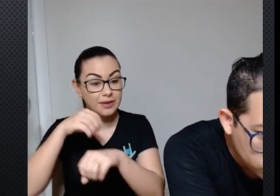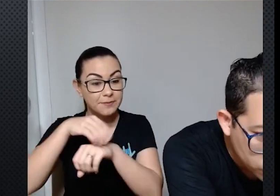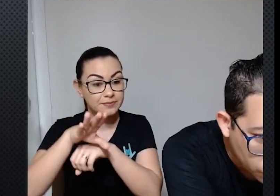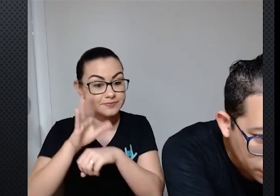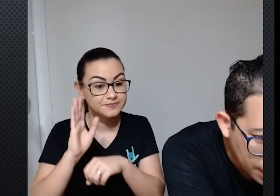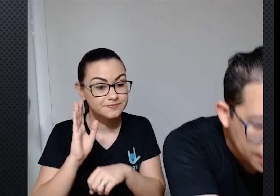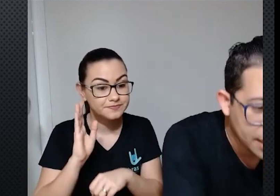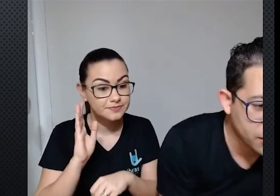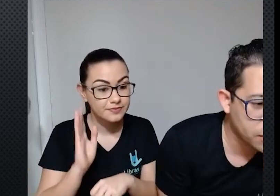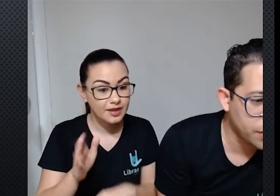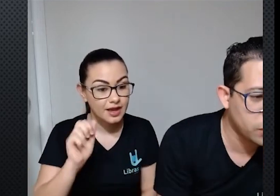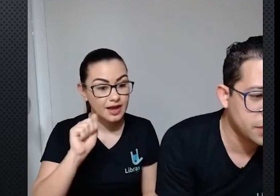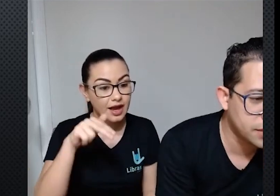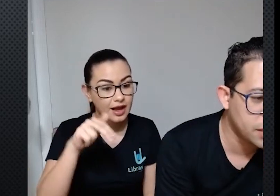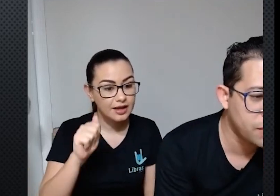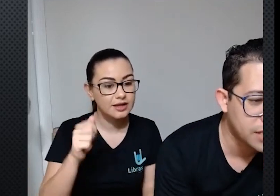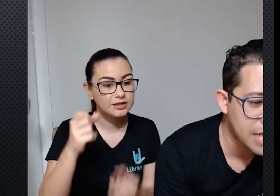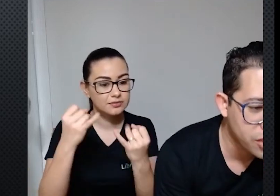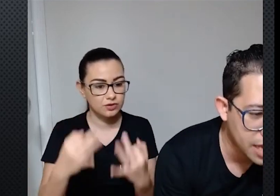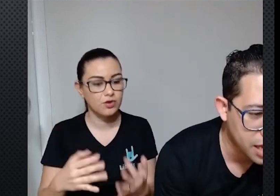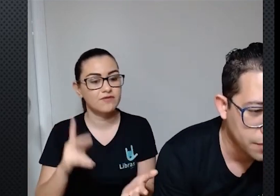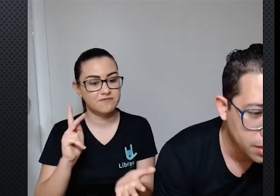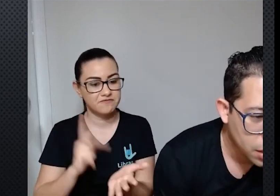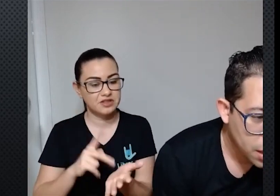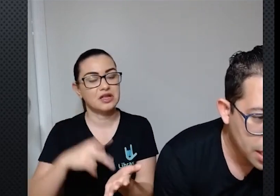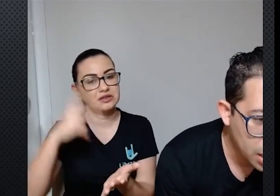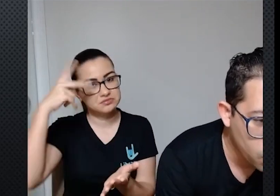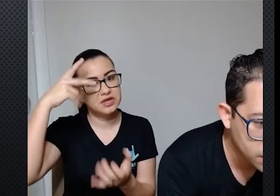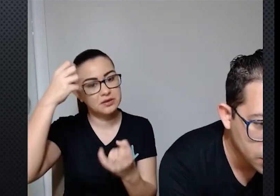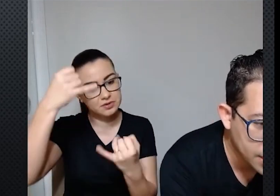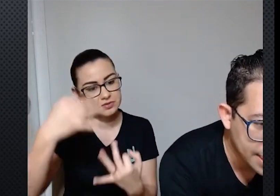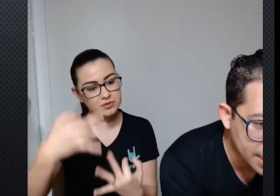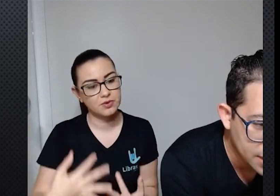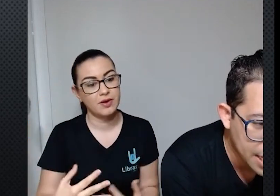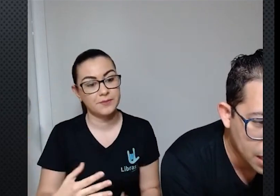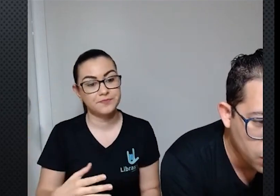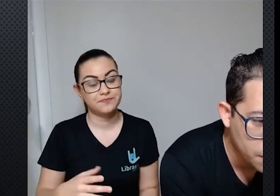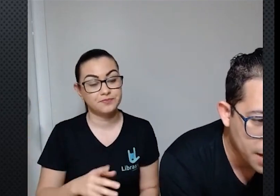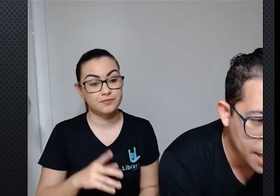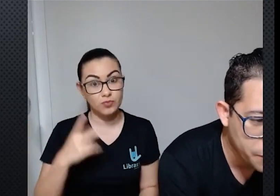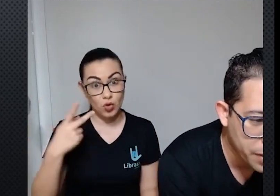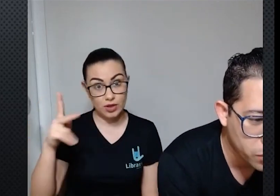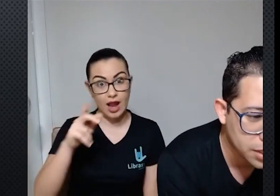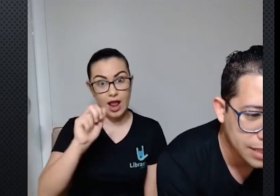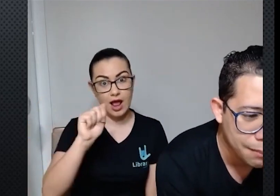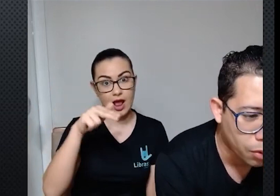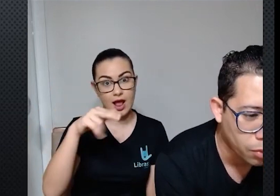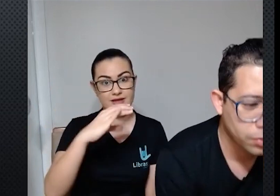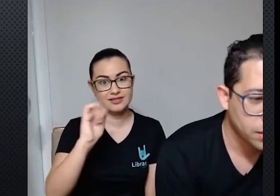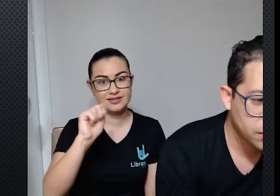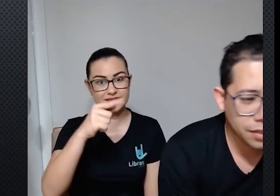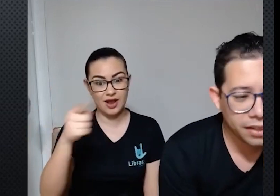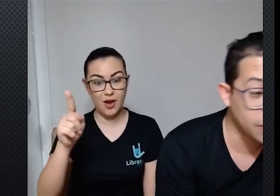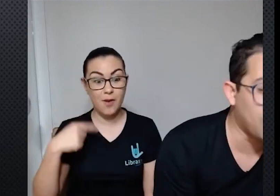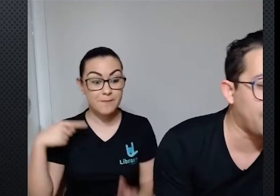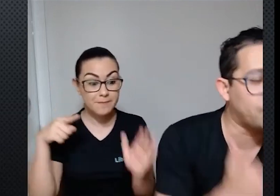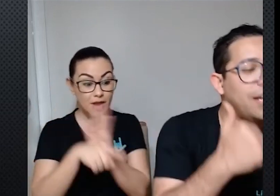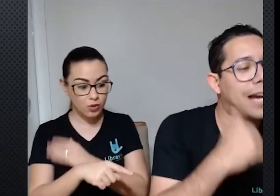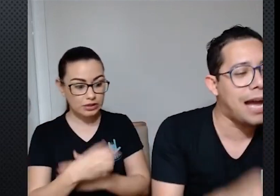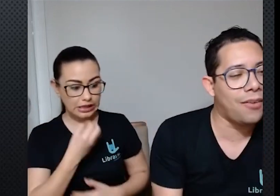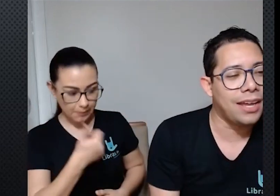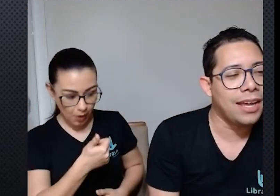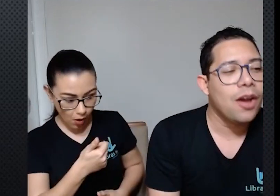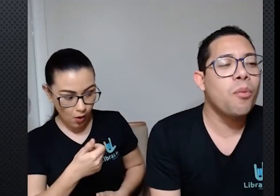Antes disso, deixa eu ver, a Ana Letícia falou assim, sim, verdade, Kelly. O ancião na igreja dela olha pra ela e pergunta se tá bom. Se tá falando